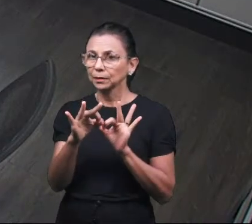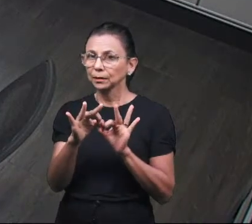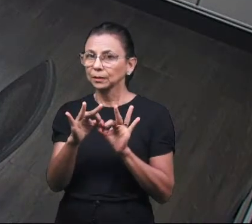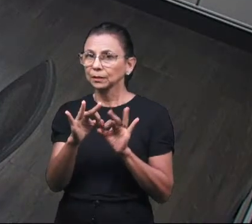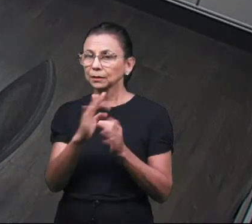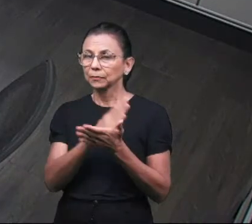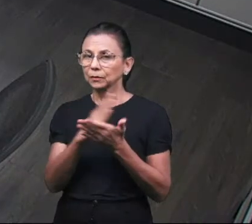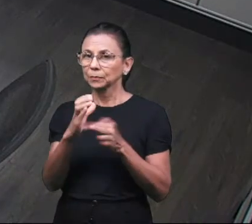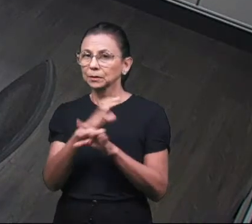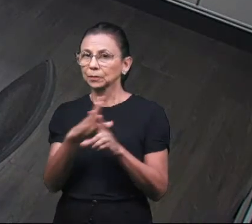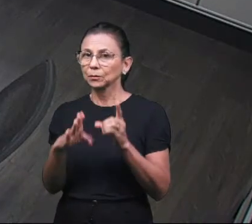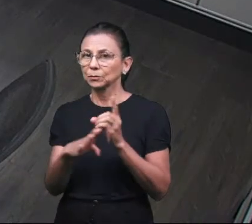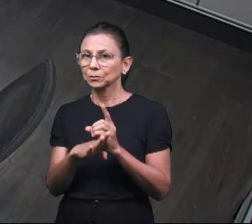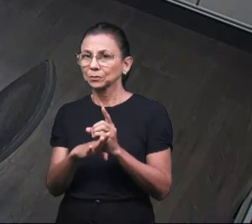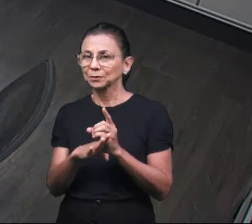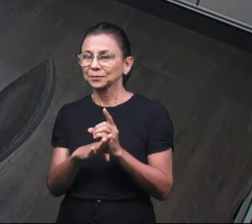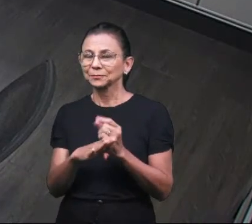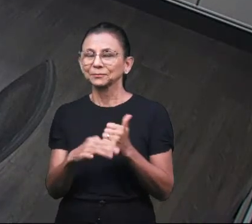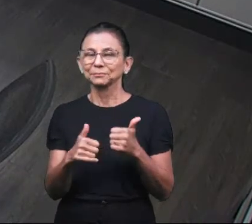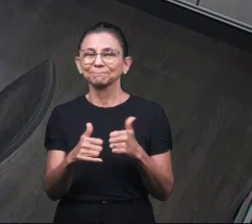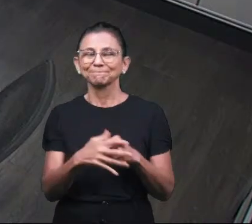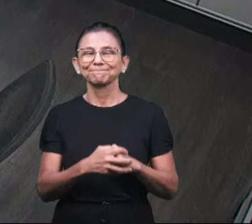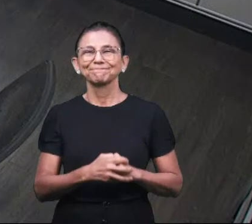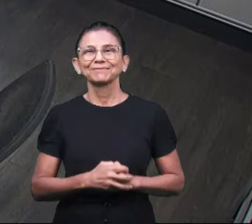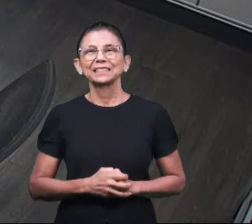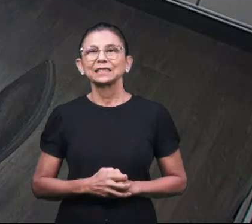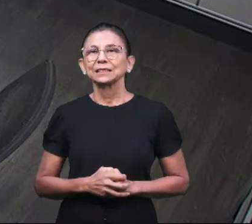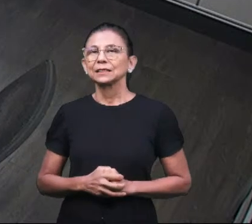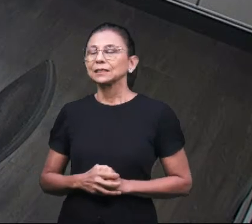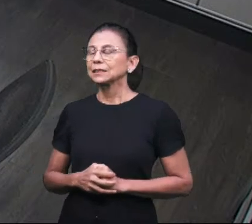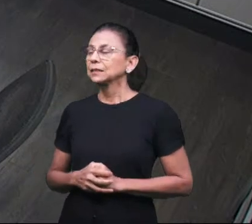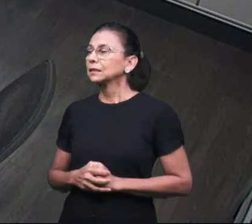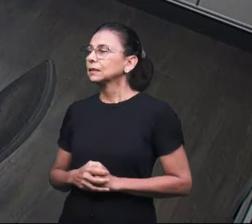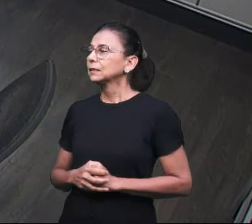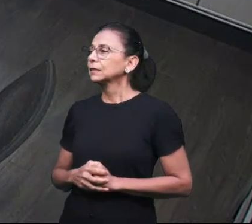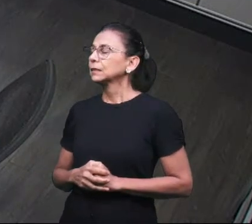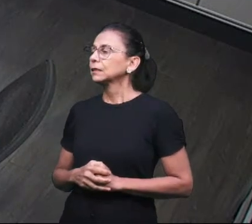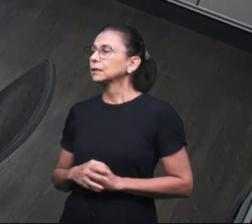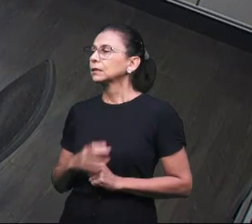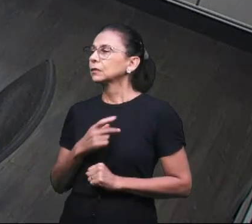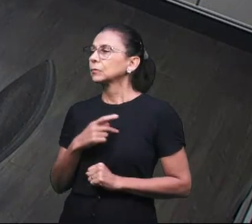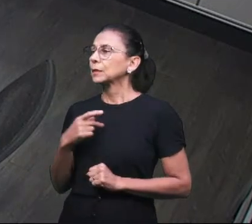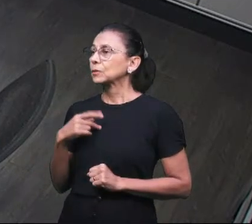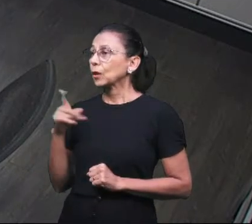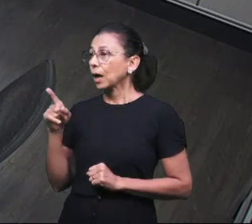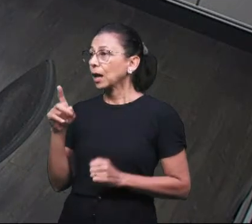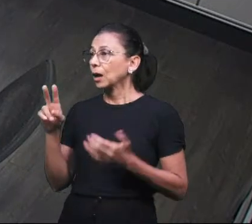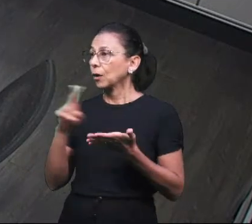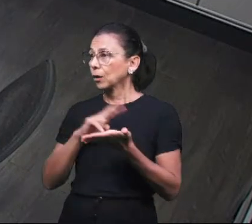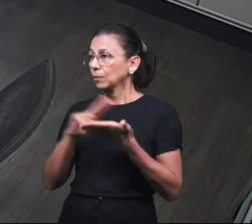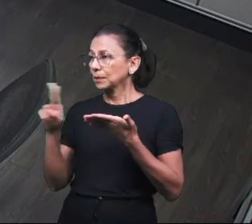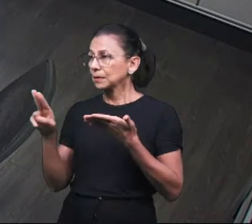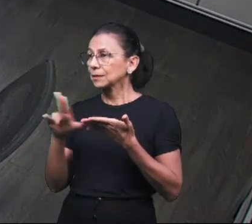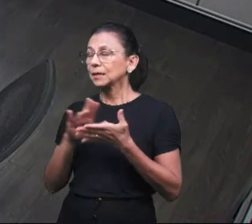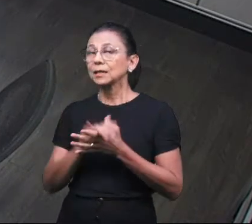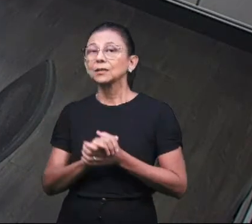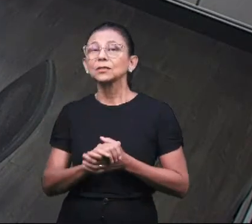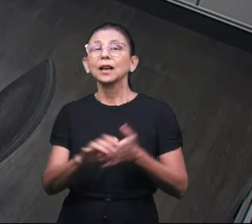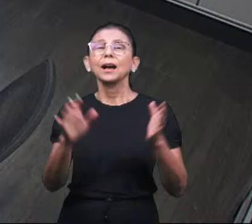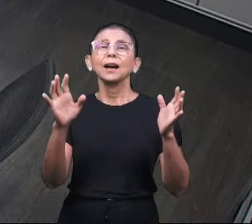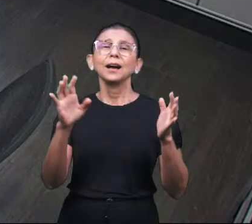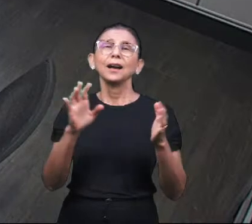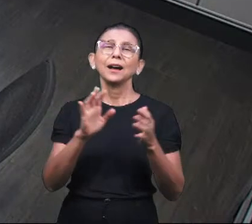da quarta-feira. Paz do Senhor Jesus a todos. Amém. Pastor Wallace Rossetti, uma mensagem para o senhor, a irmã Maria Ramos. Tive com o pastor Wallace do Manaim